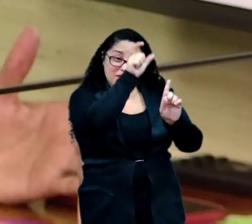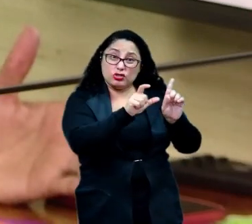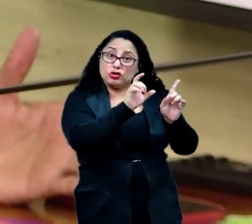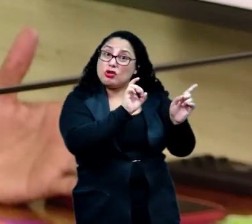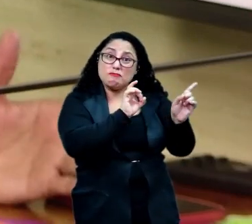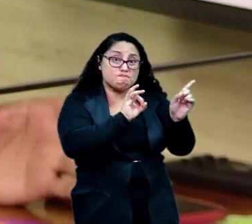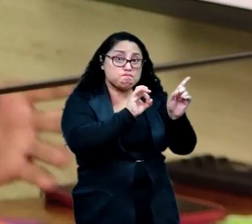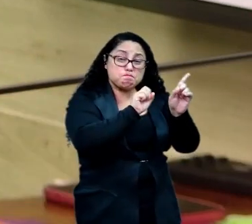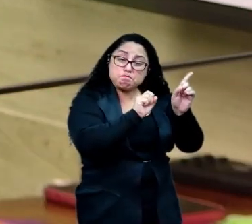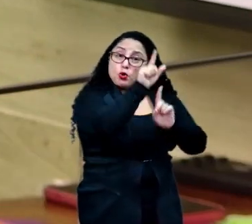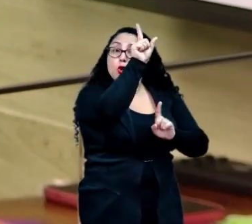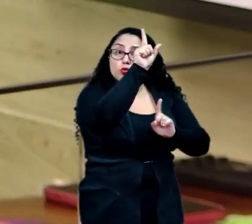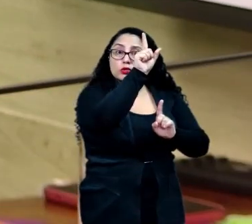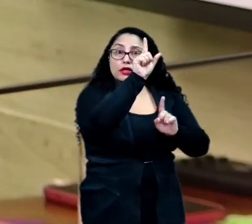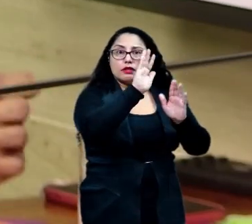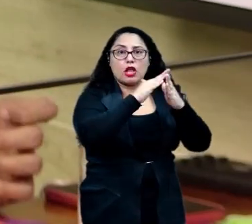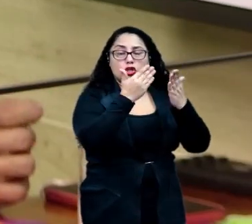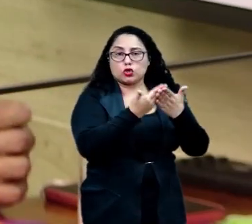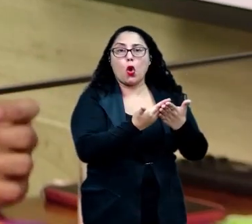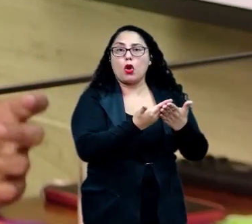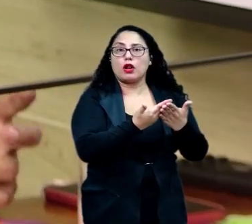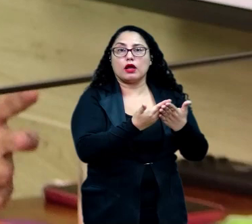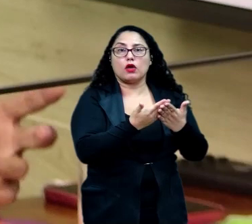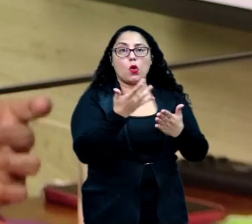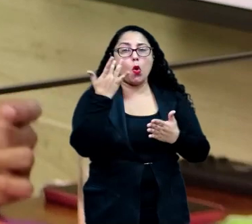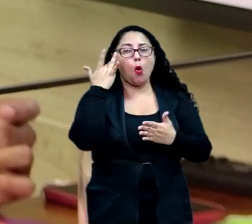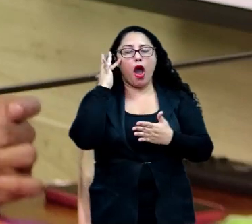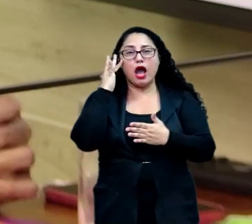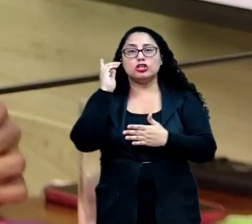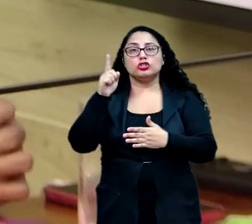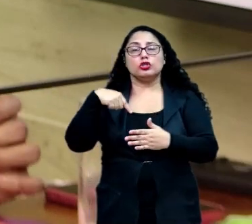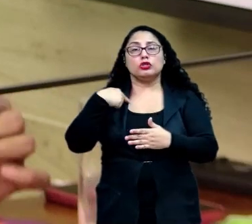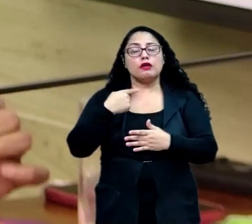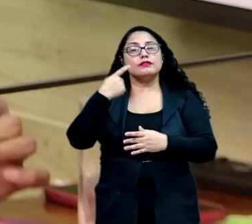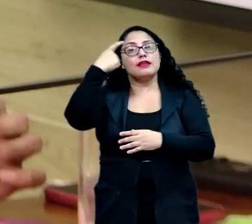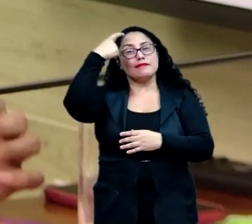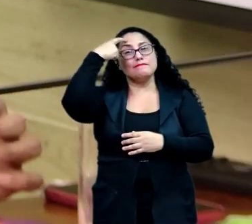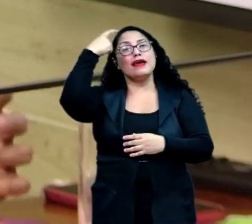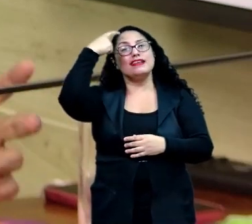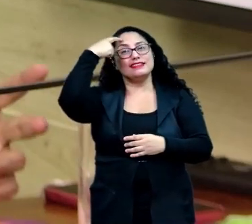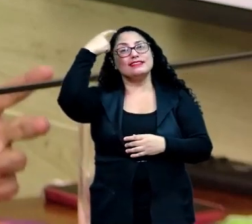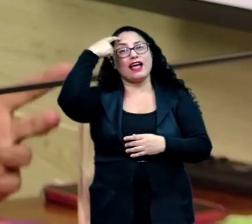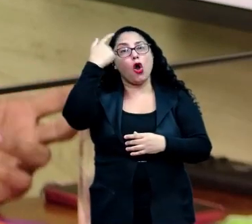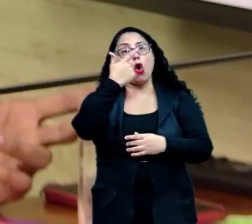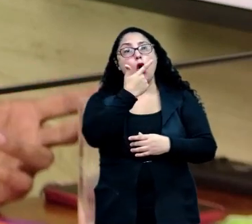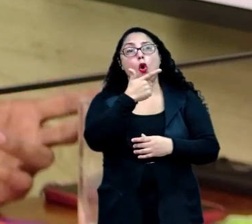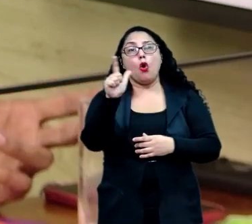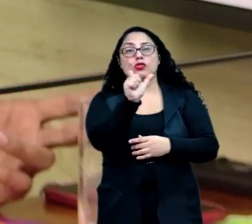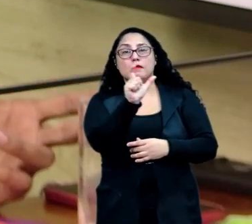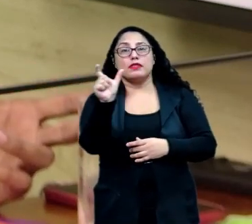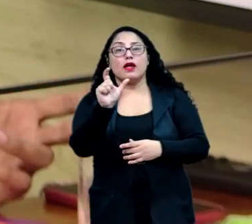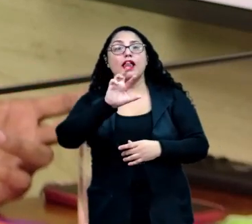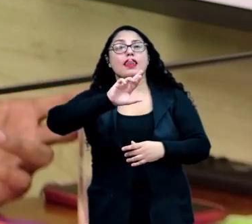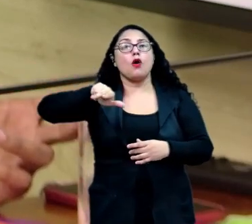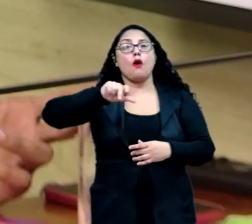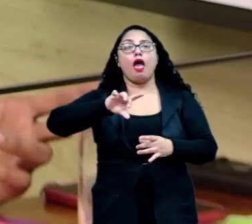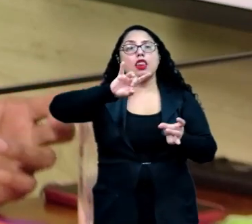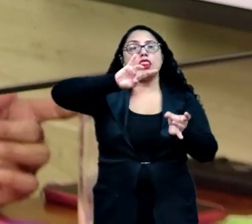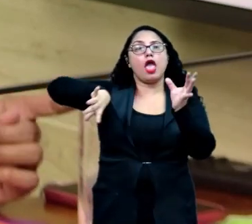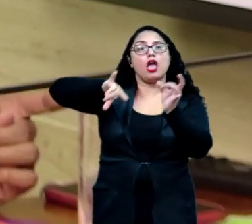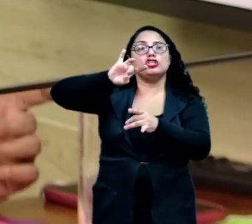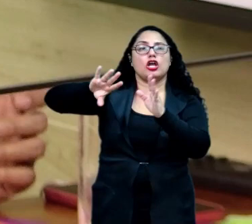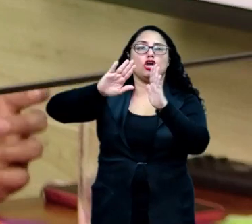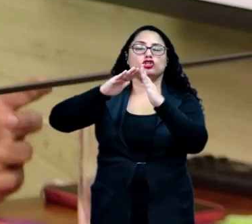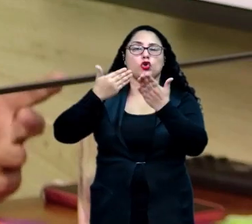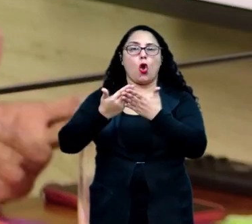da escola. Eu acho que nem. Eu acho que a gente até tem que pensar um outro nome que não é evasão escolar,